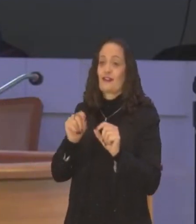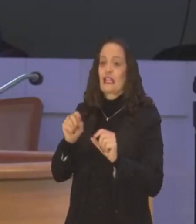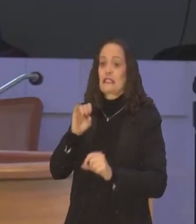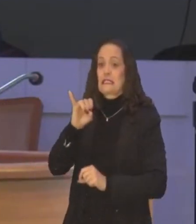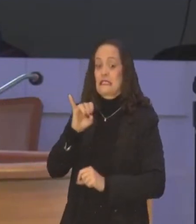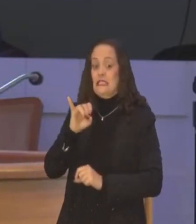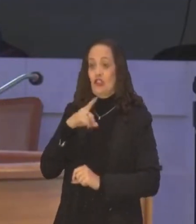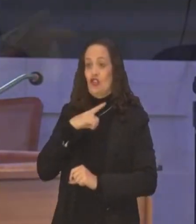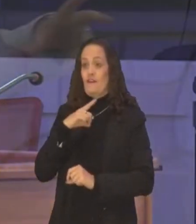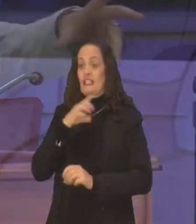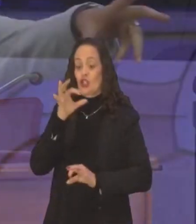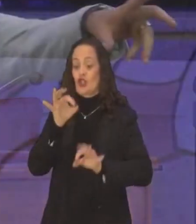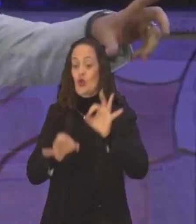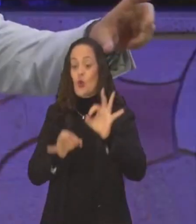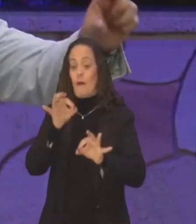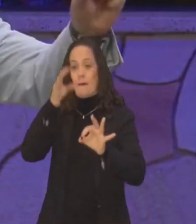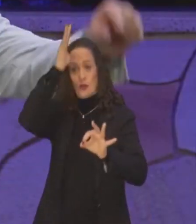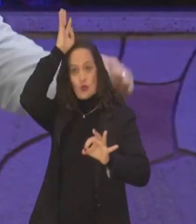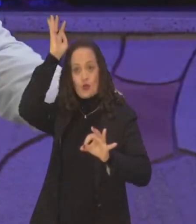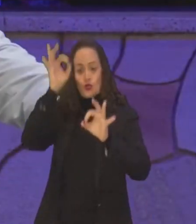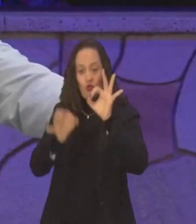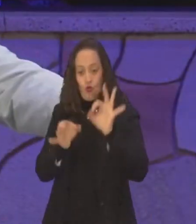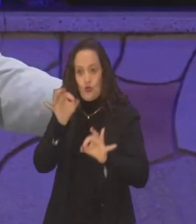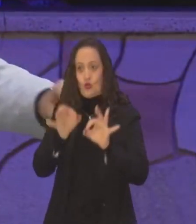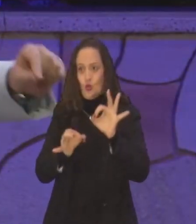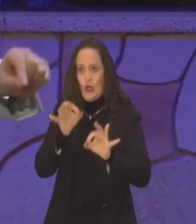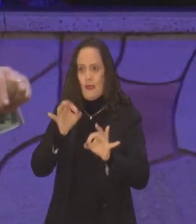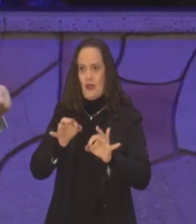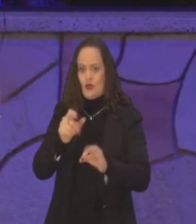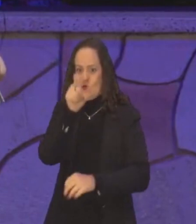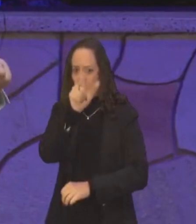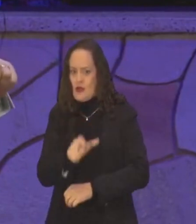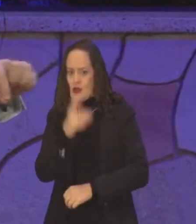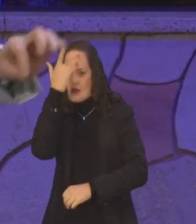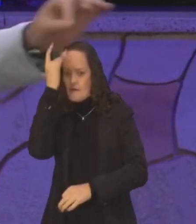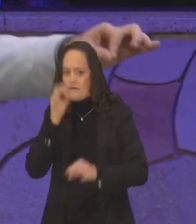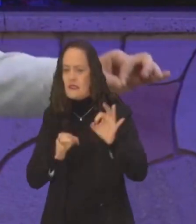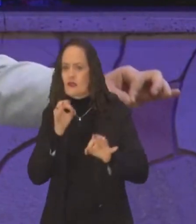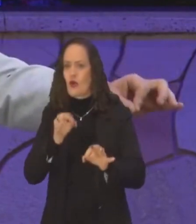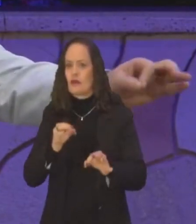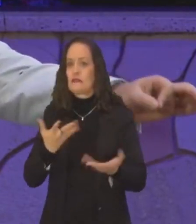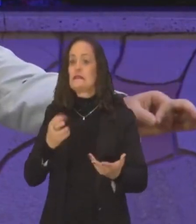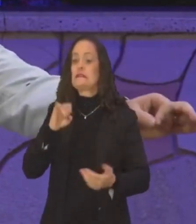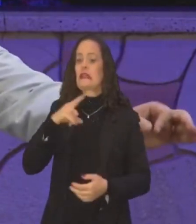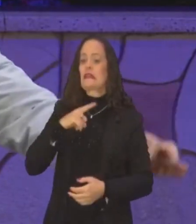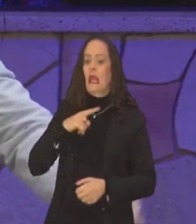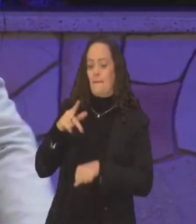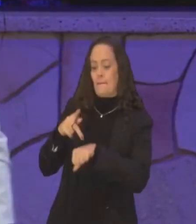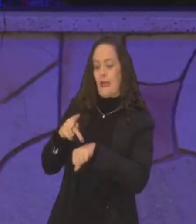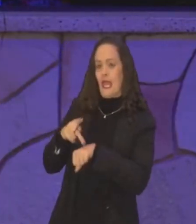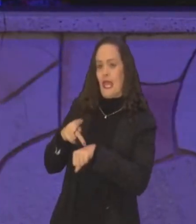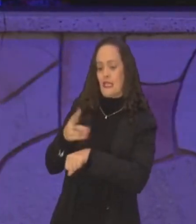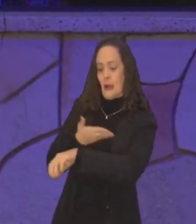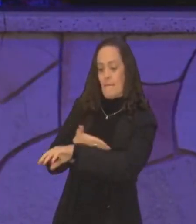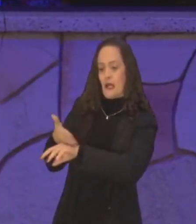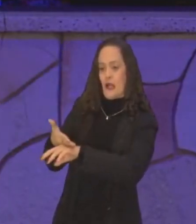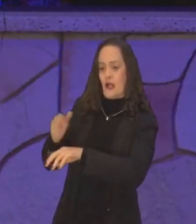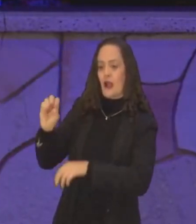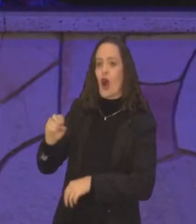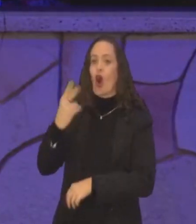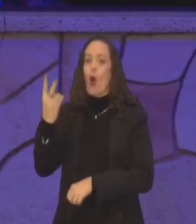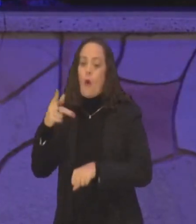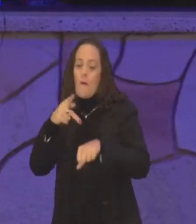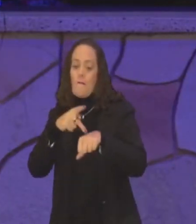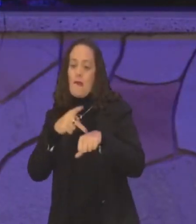julgamento romano, o julgamento de uma pessoa era definido por uma pedra branca, absolvição, e uma pedra